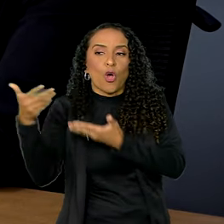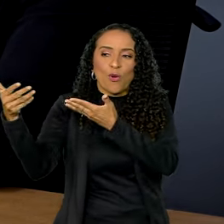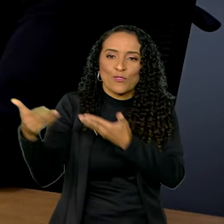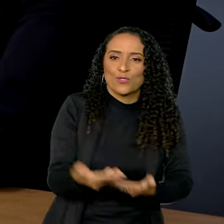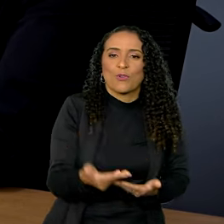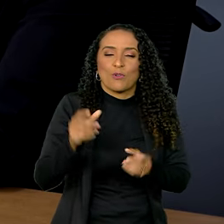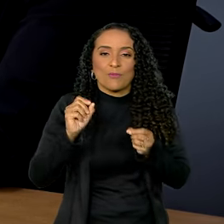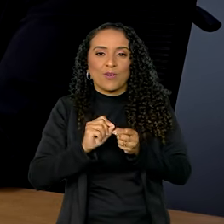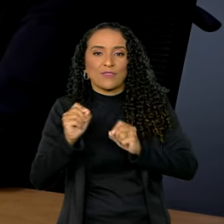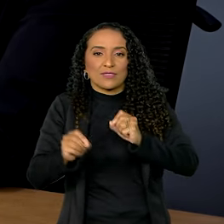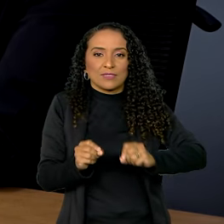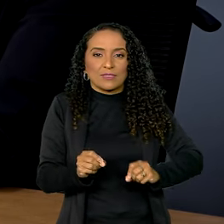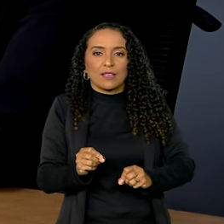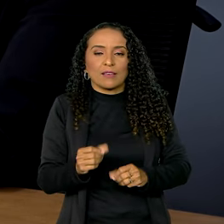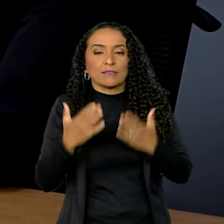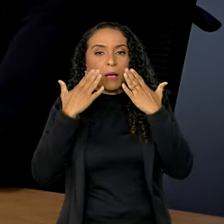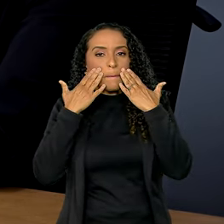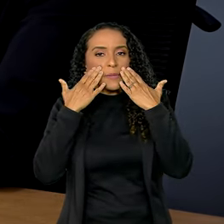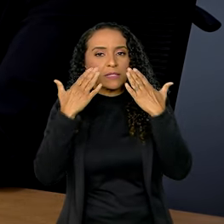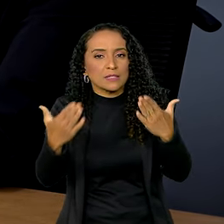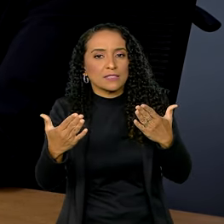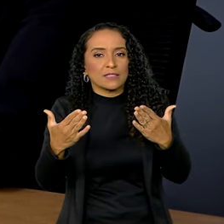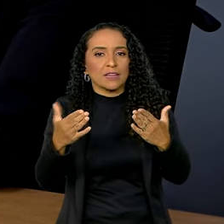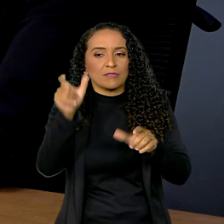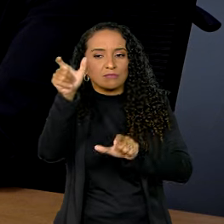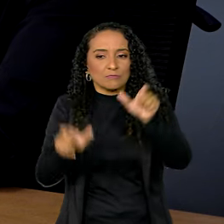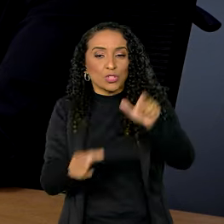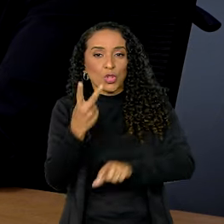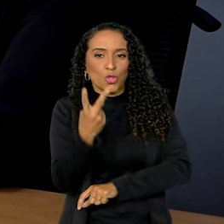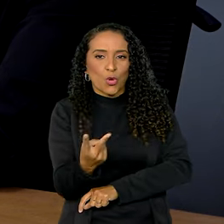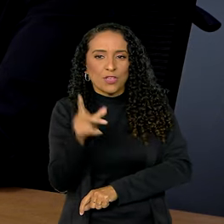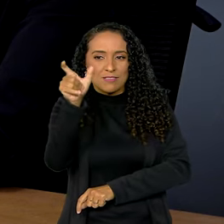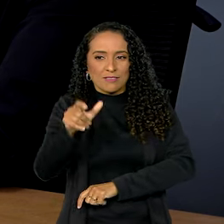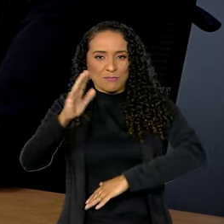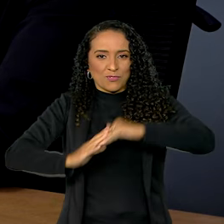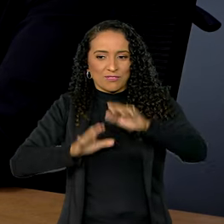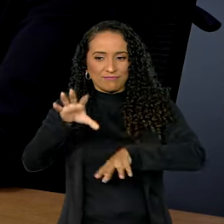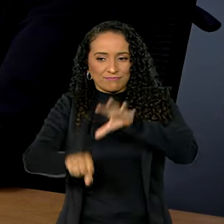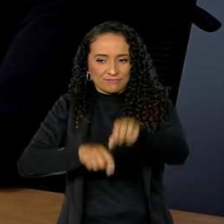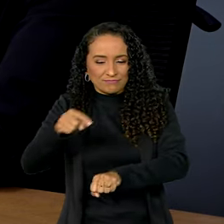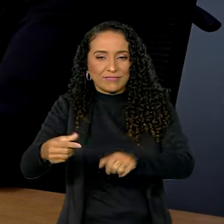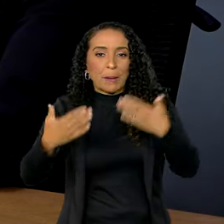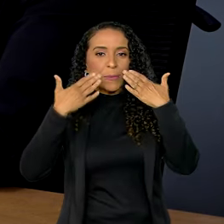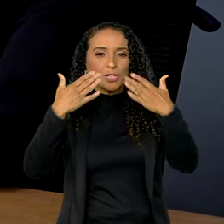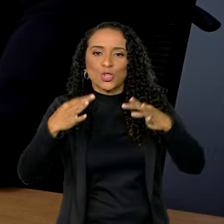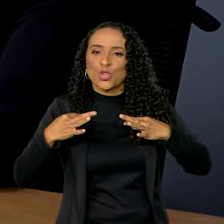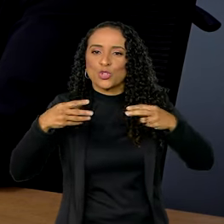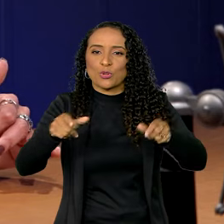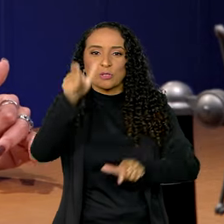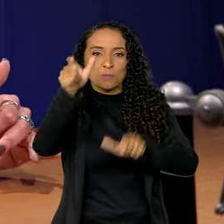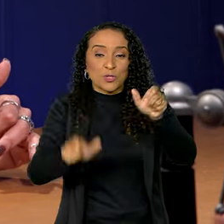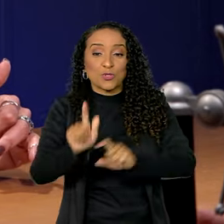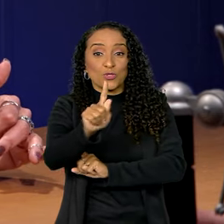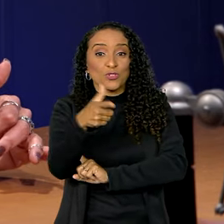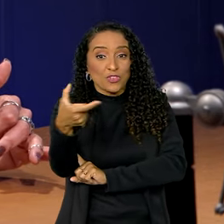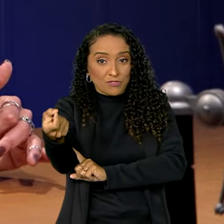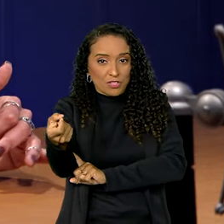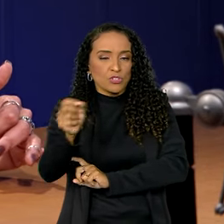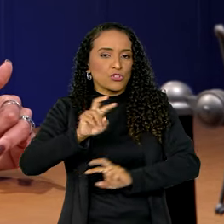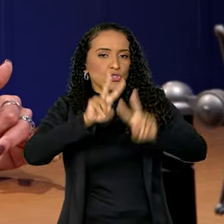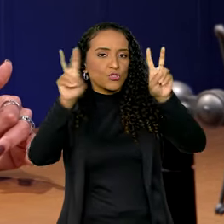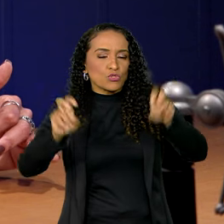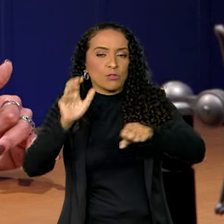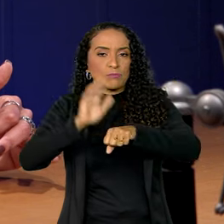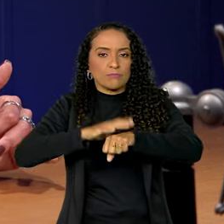convidamos para fazer uma apresentação do catadores brasileiros fizeram uma apresentação para todos os membros do G20 a